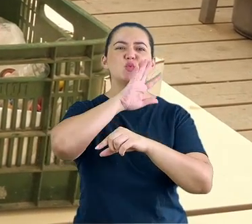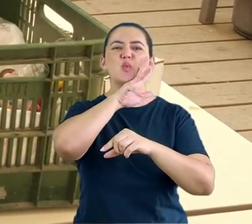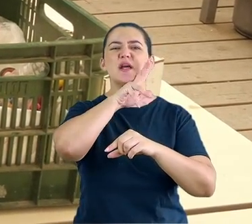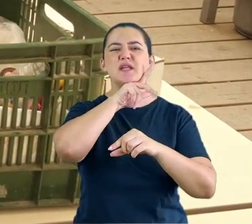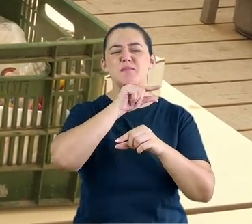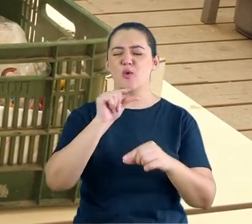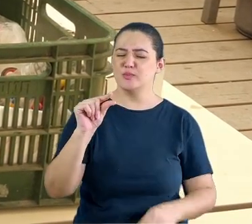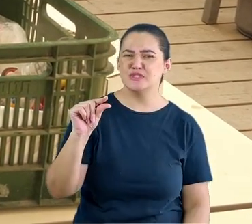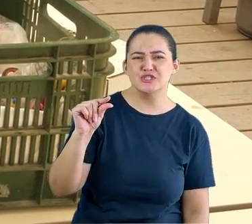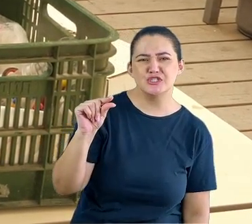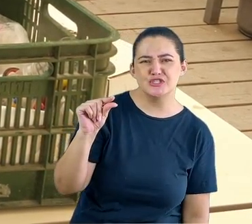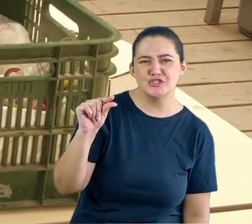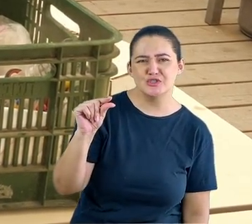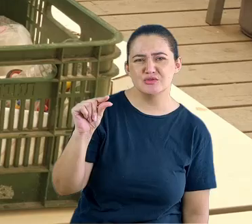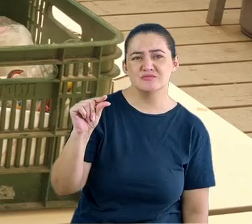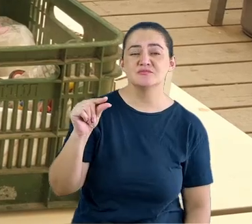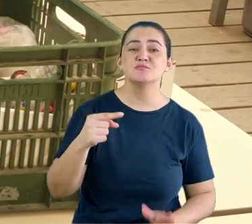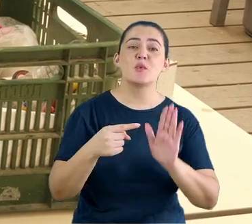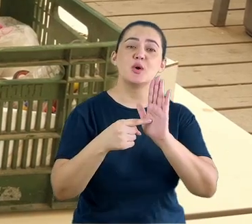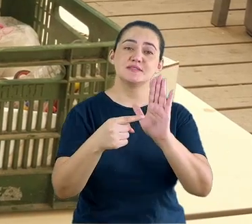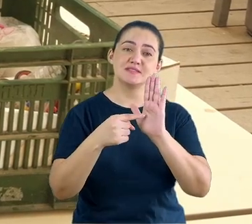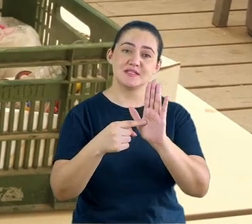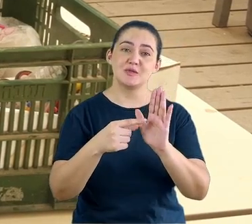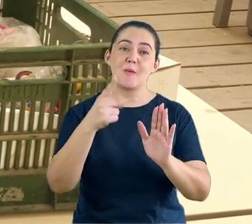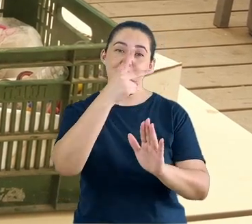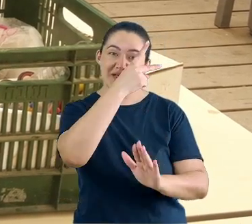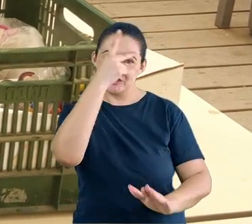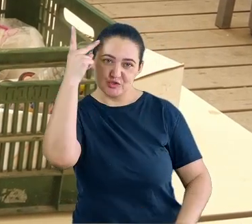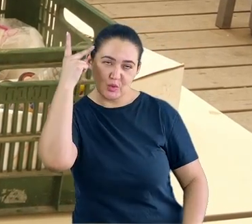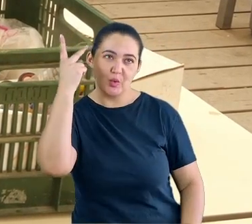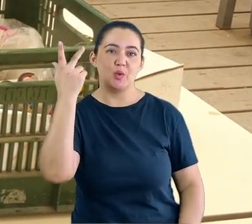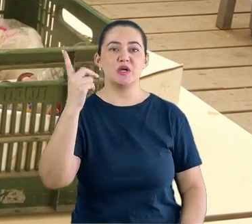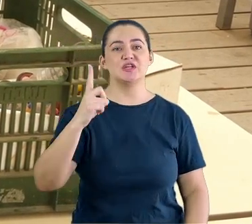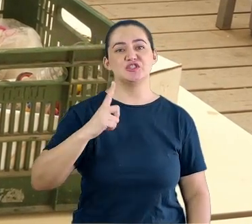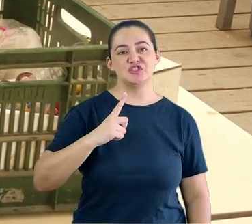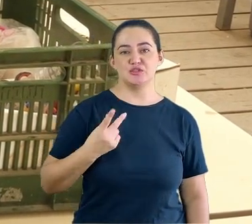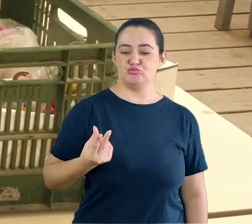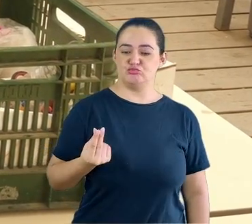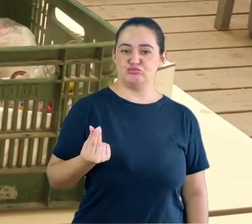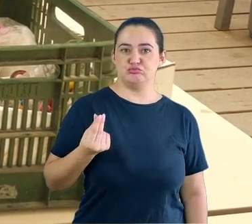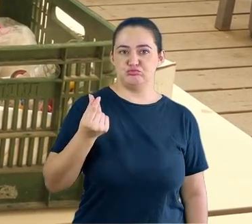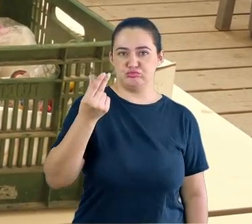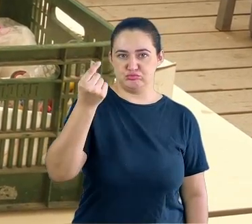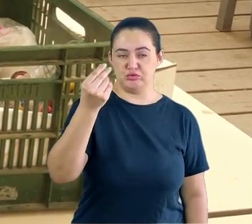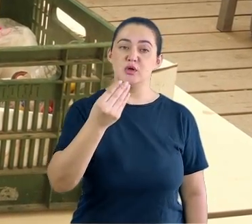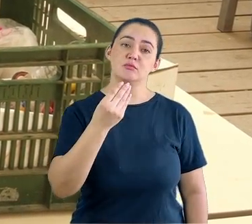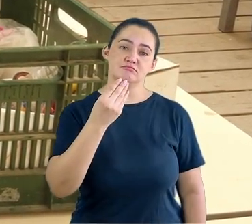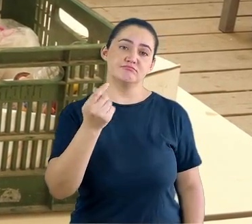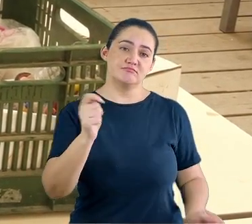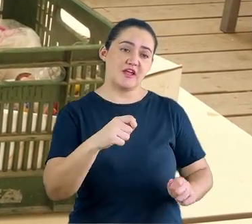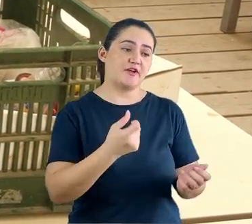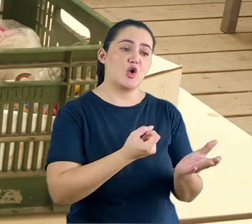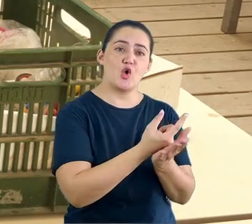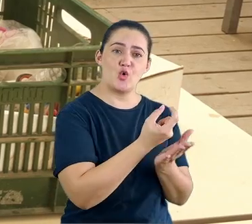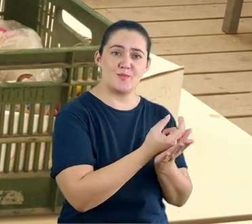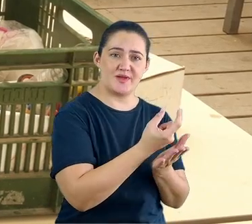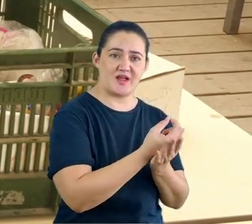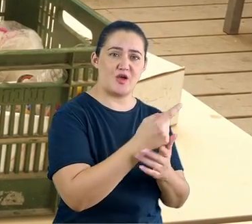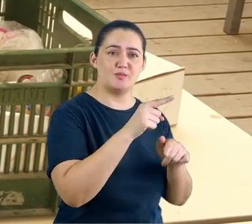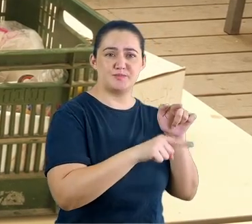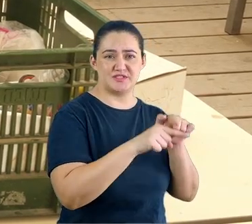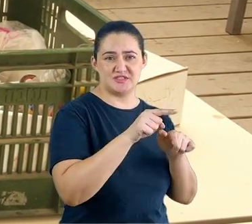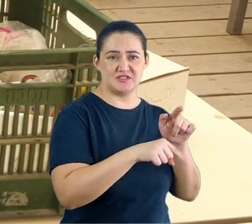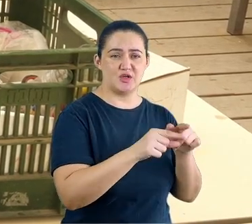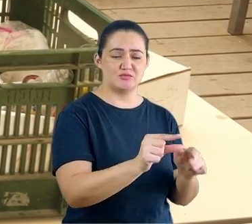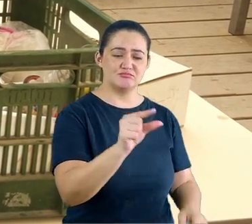assim, muito delicado, demonstrando que pessoas que tinham um bom poder aquisitivo e podiam possuir esse tipo de objeto,